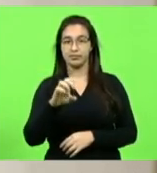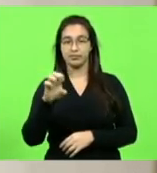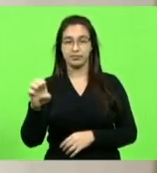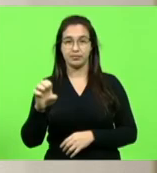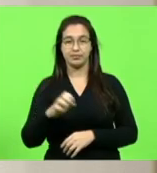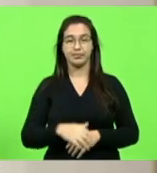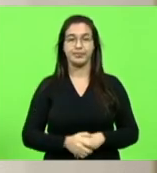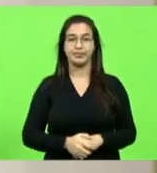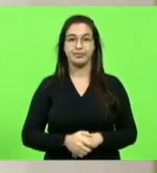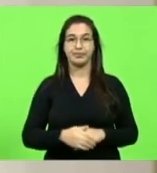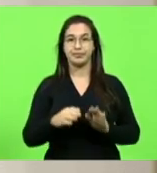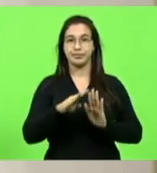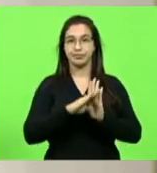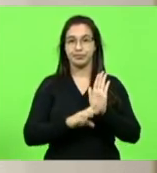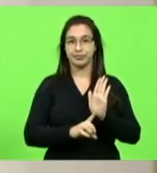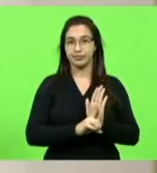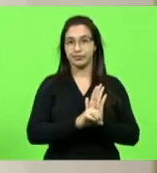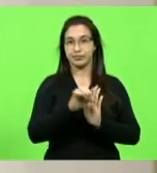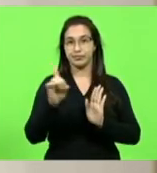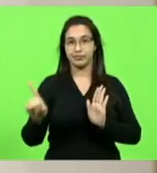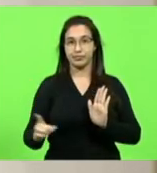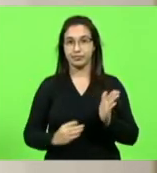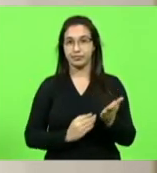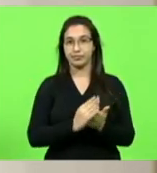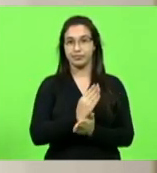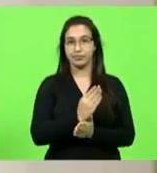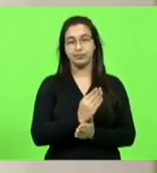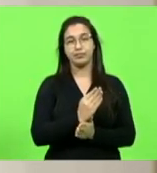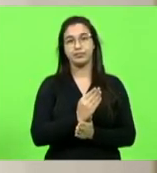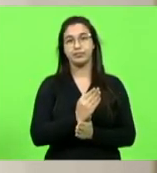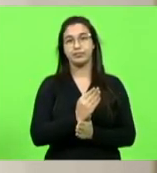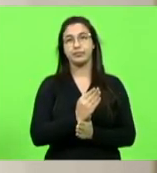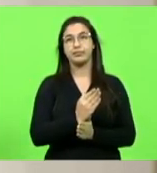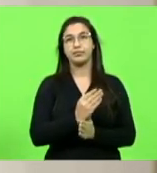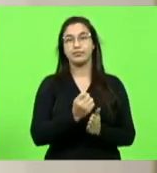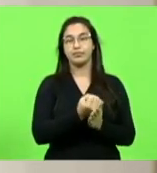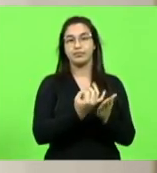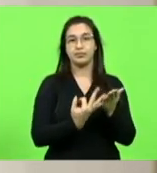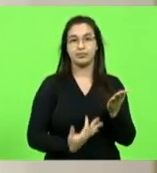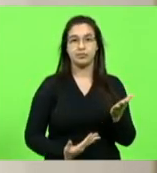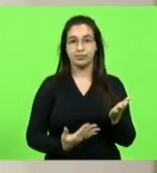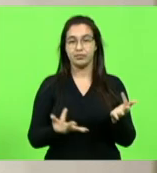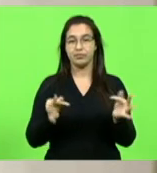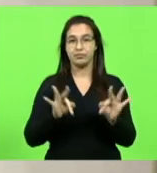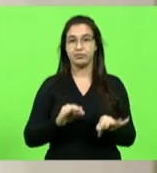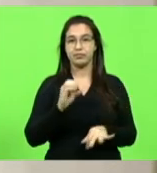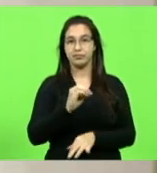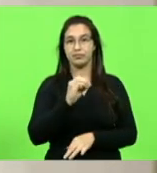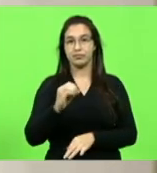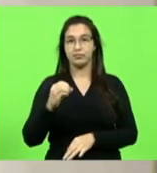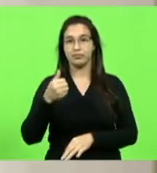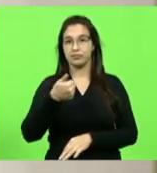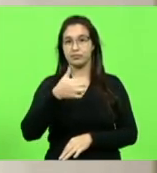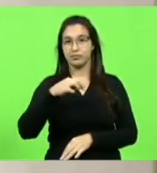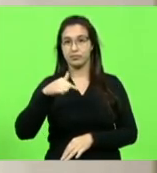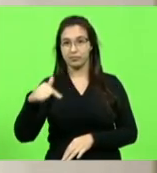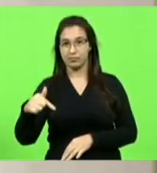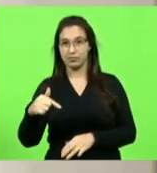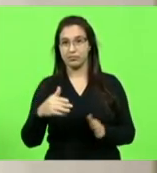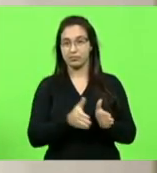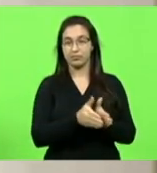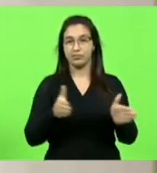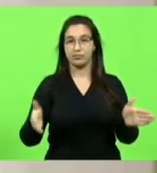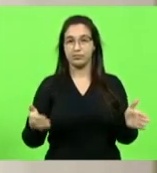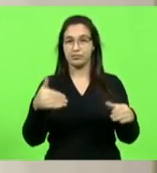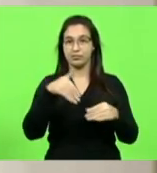do dia. Foram aprovadas as redações finais exaradas aos projetos de lei 0017, por maioria, com voto